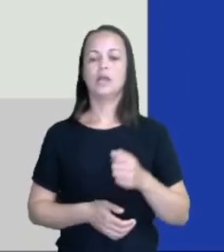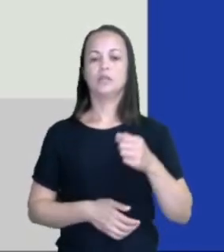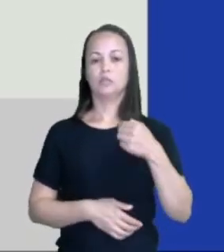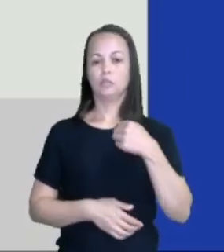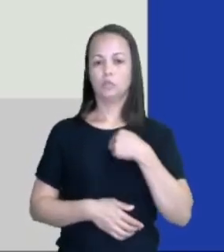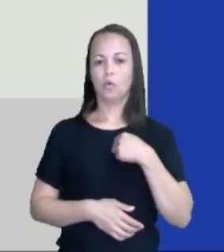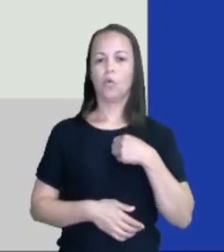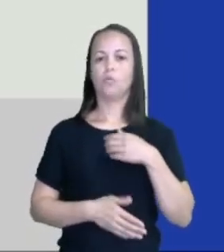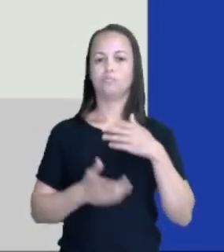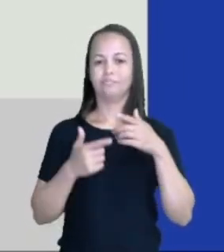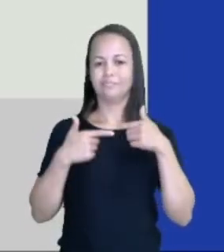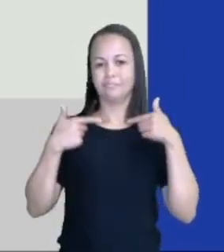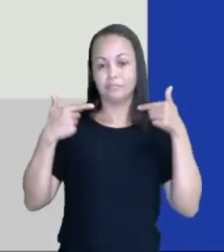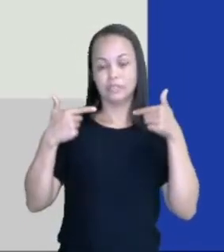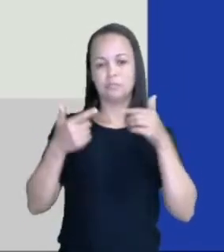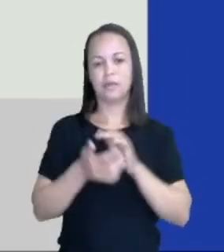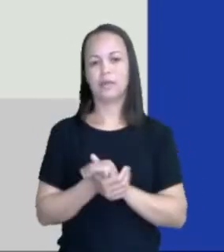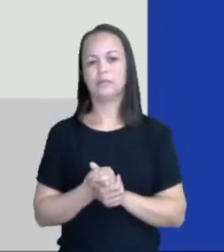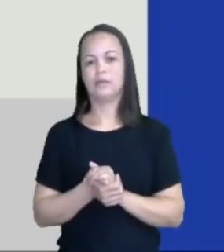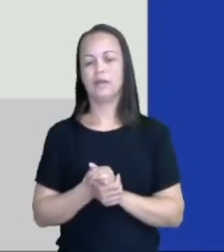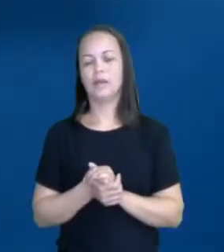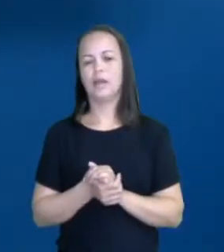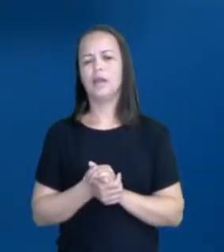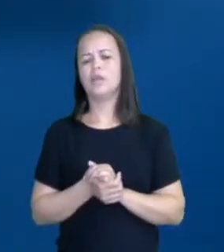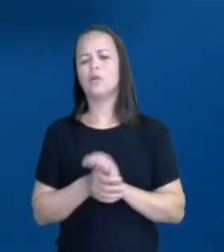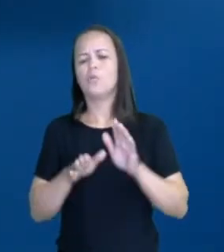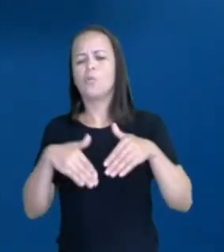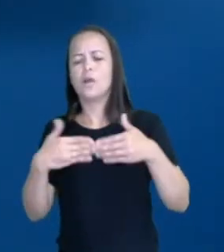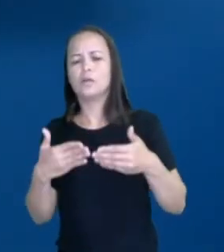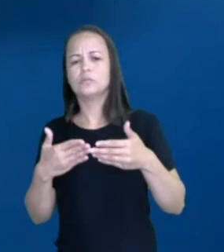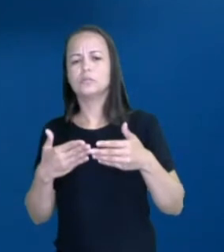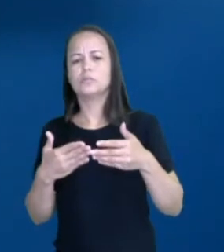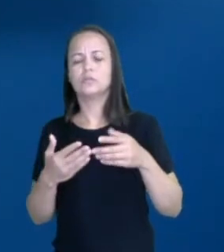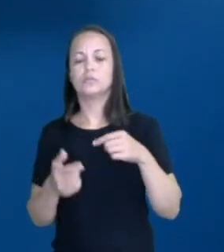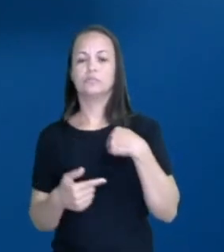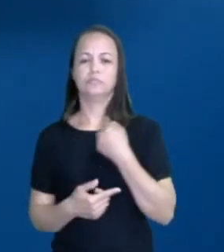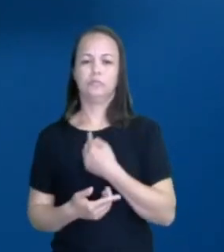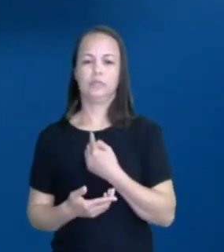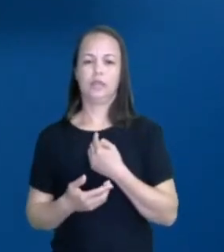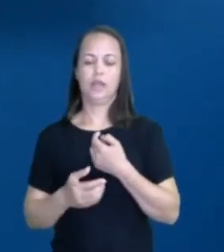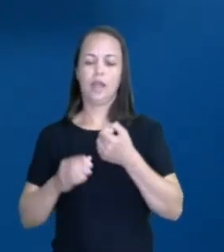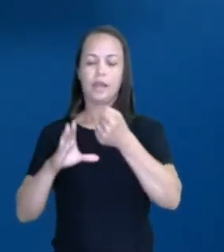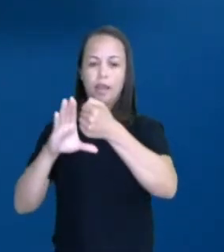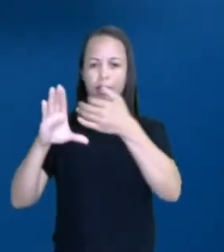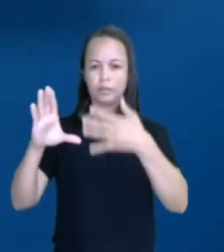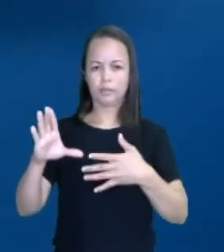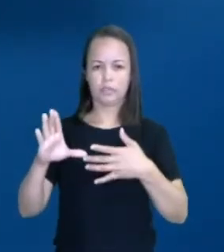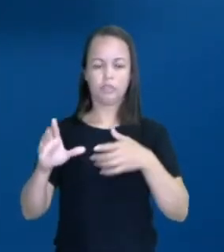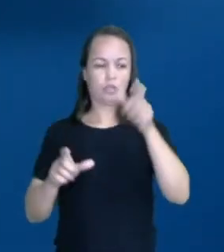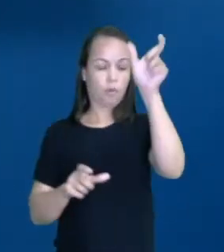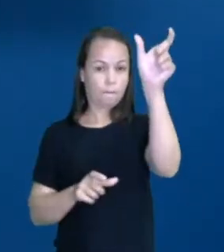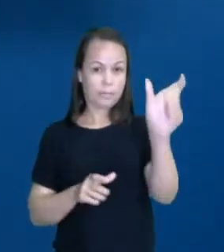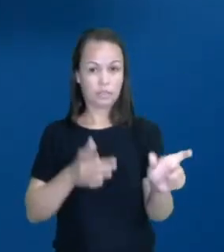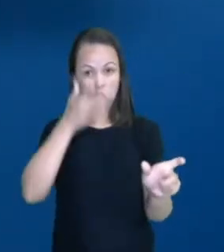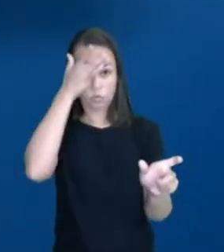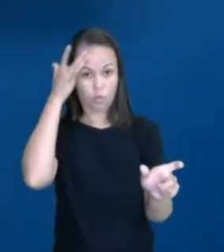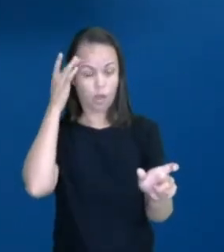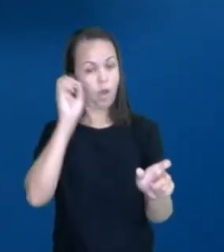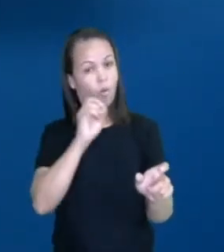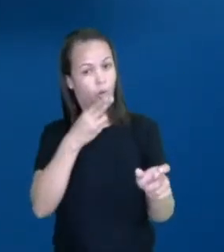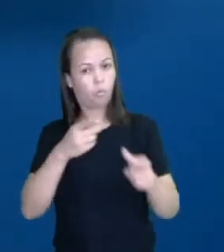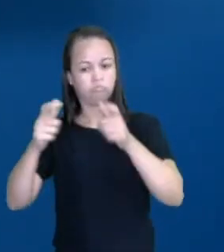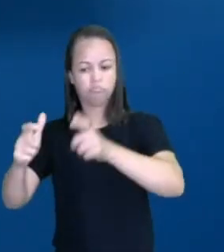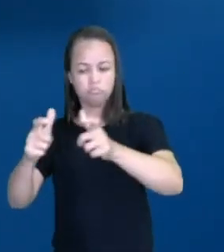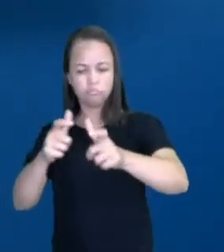dormitorio es azul. Quando a gente vai expressar uma característica de uma pessoa ou de algum lugar,